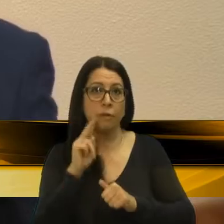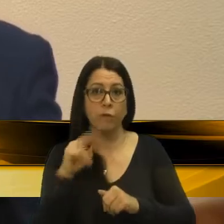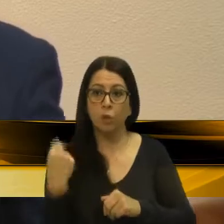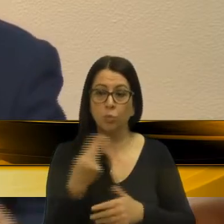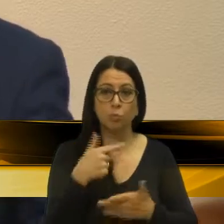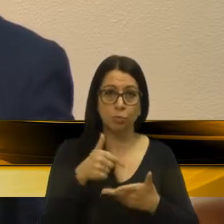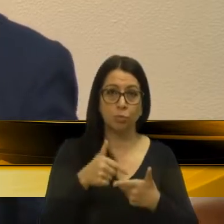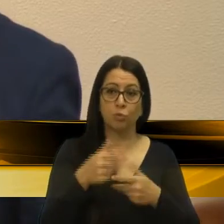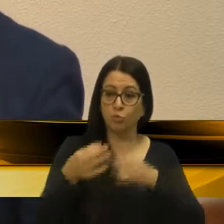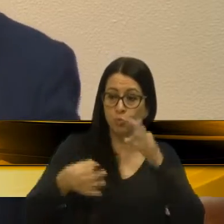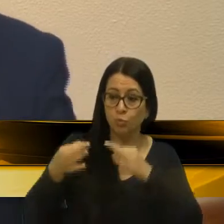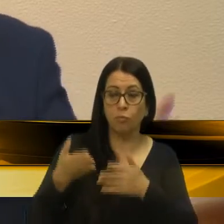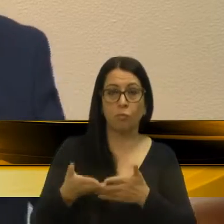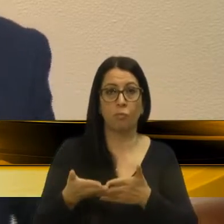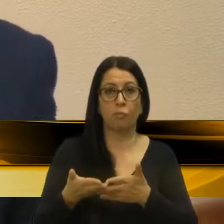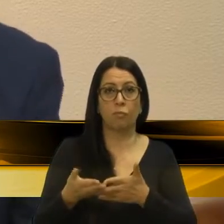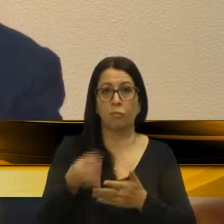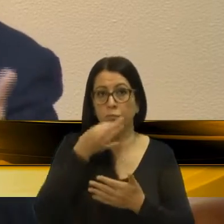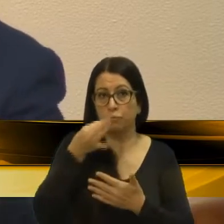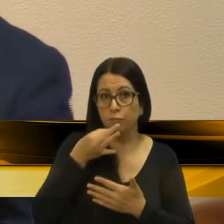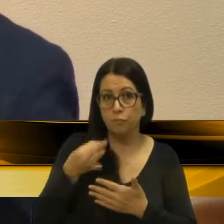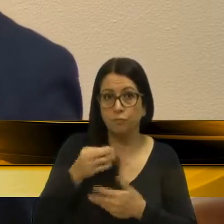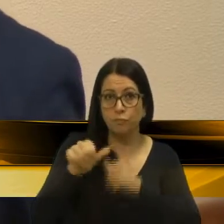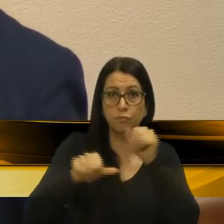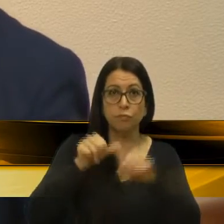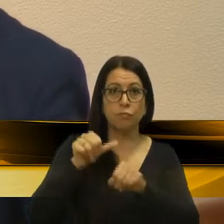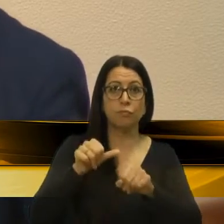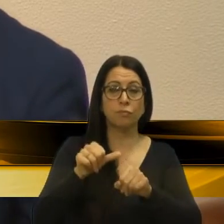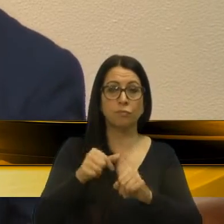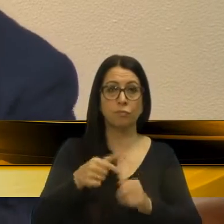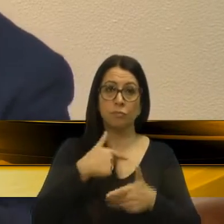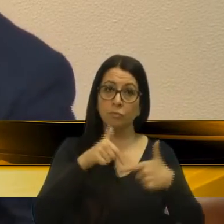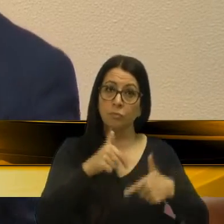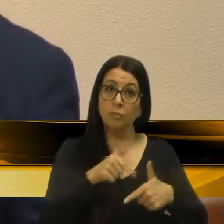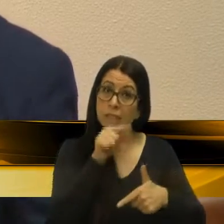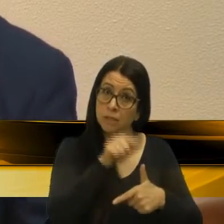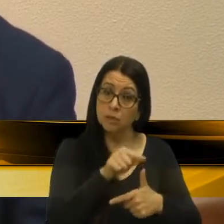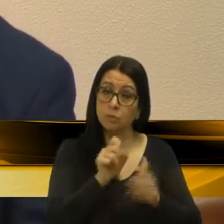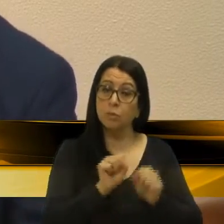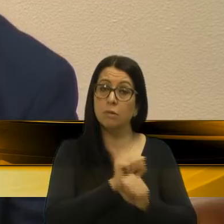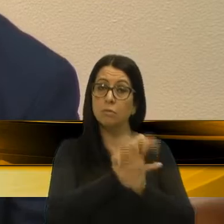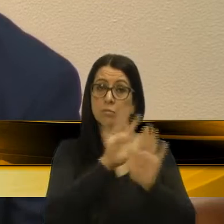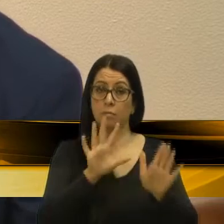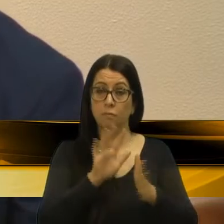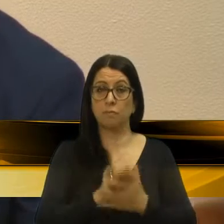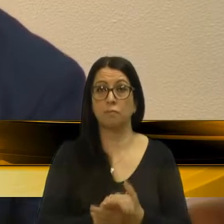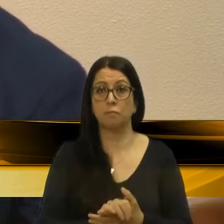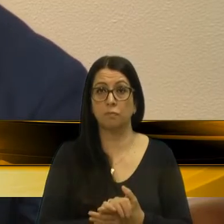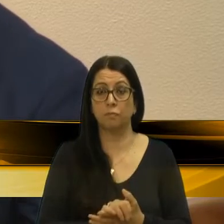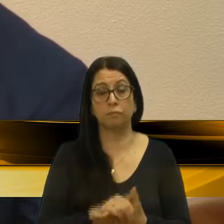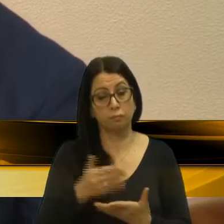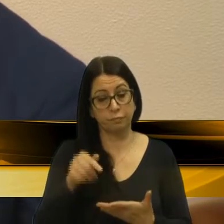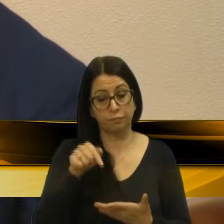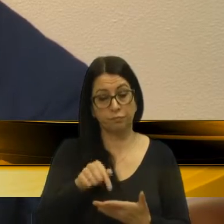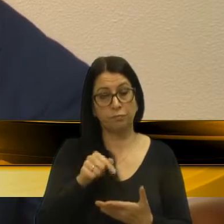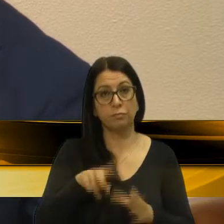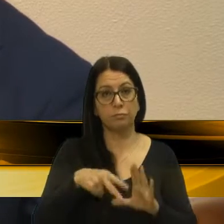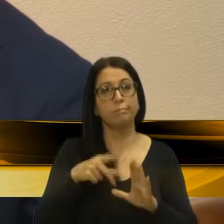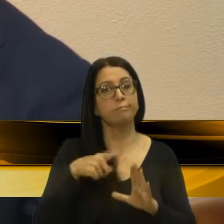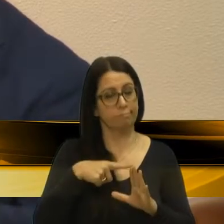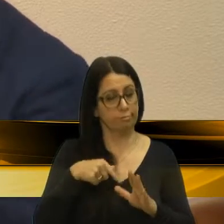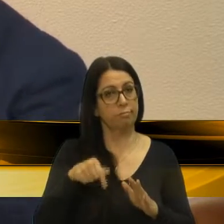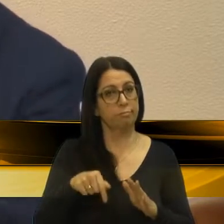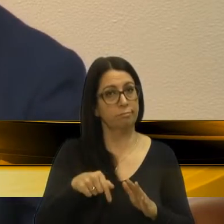trabalho, julgar o nosso trabalho, sugerir alterações do nosso trabalho, e isso é transparência. Então, aqui na Câmara já tem